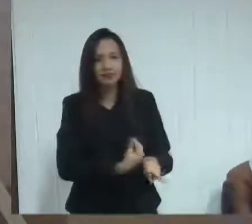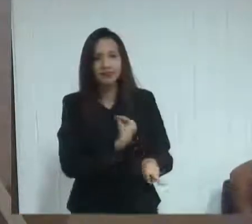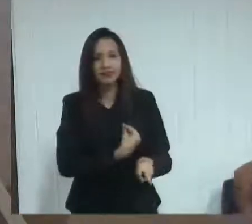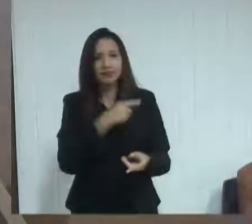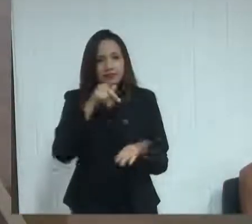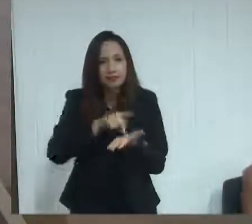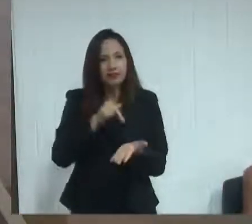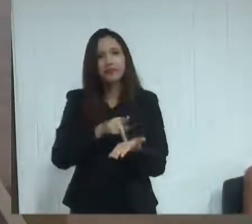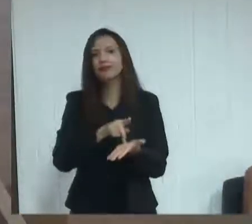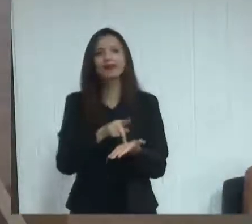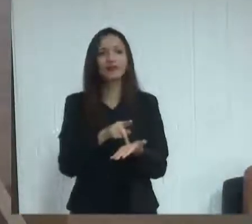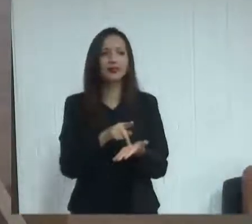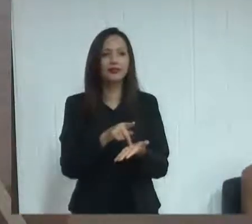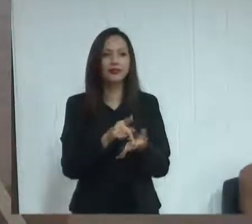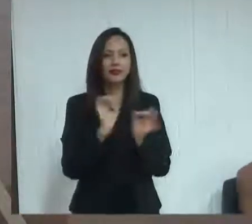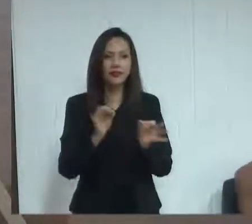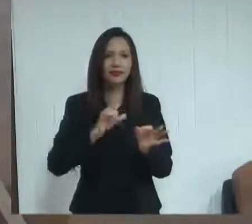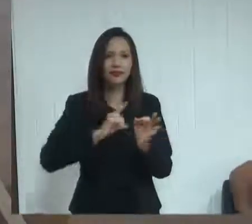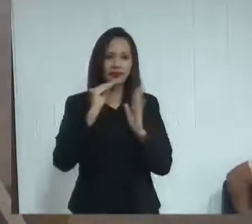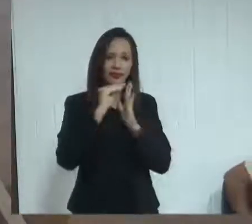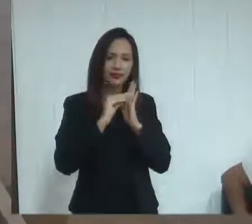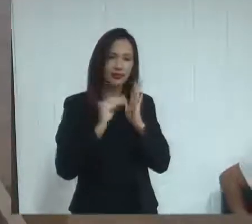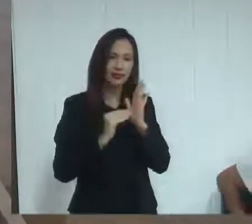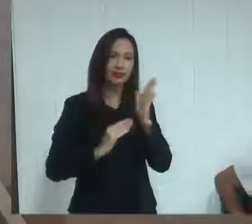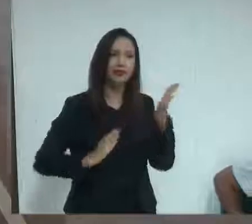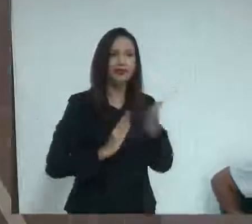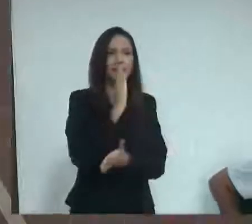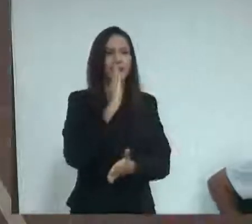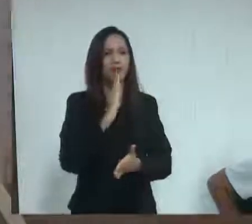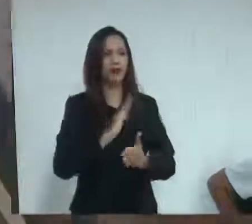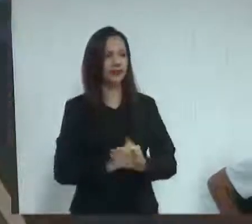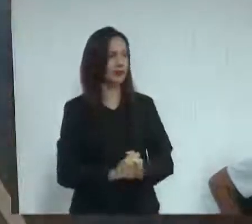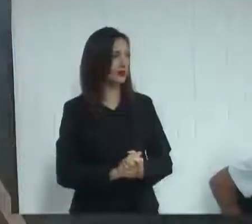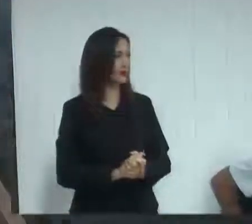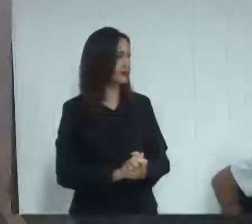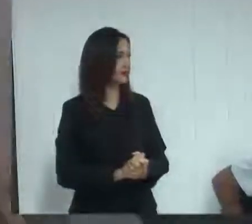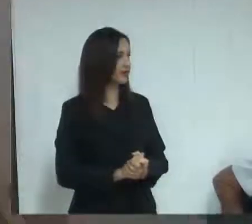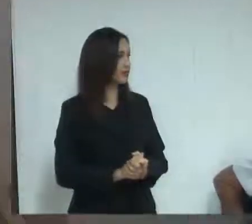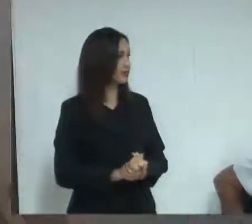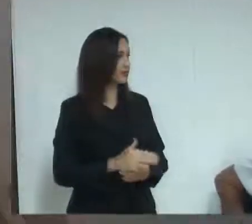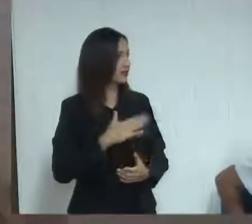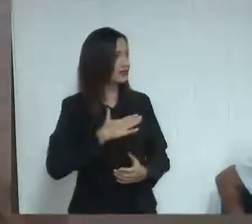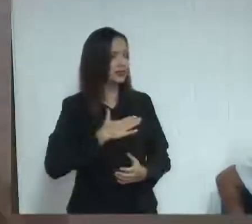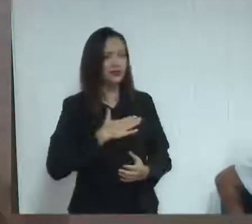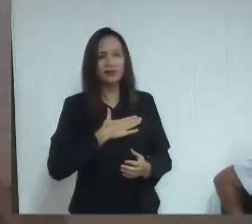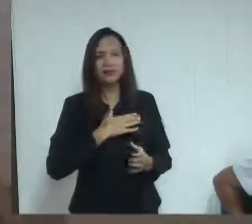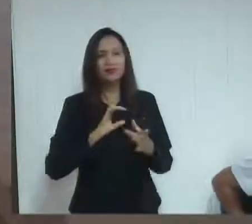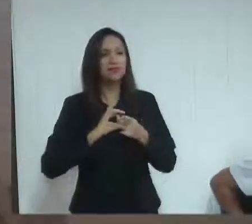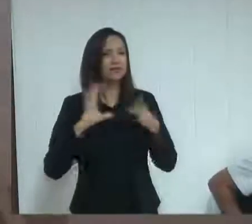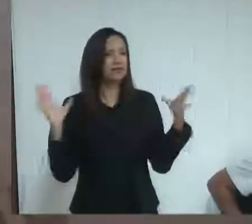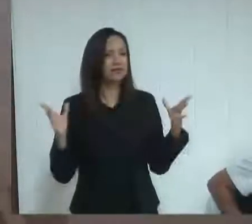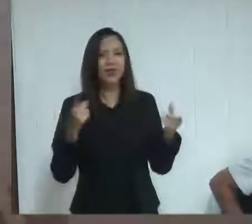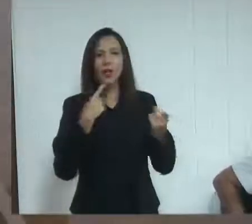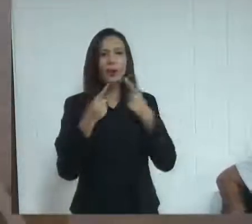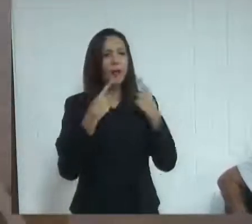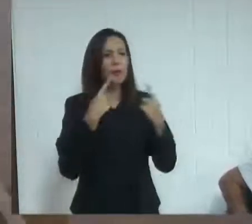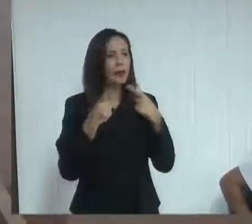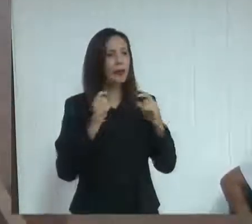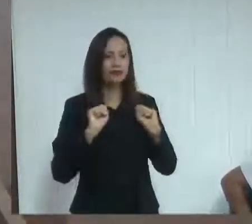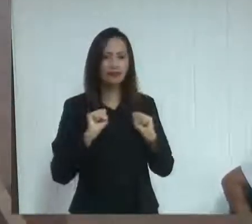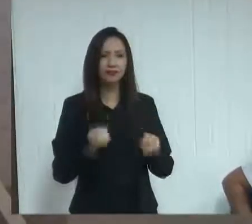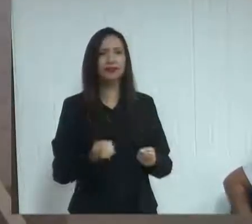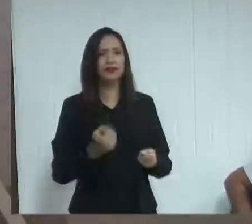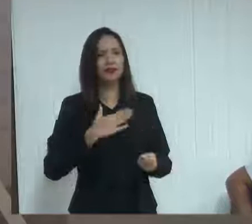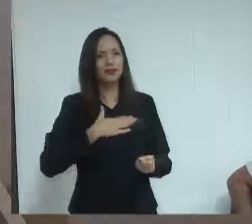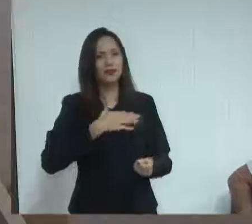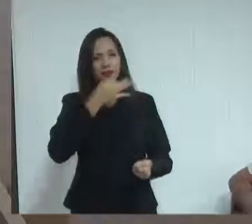dos fatos, do que exatamente está sendo aprovado. Né? Estou pronto aqui para falar, para debater, para defender